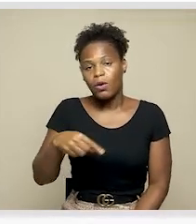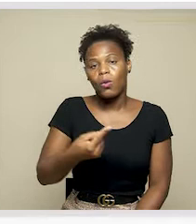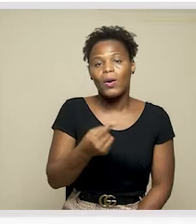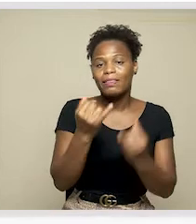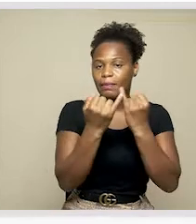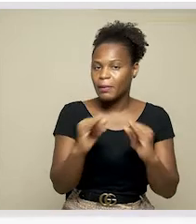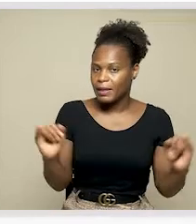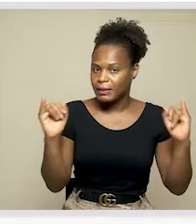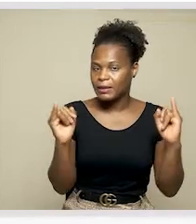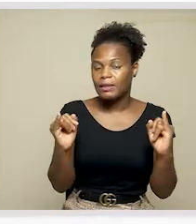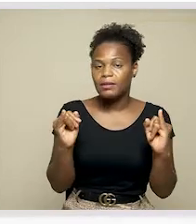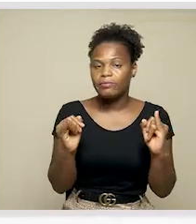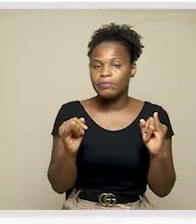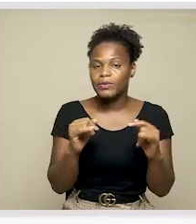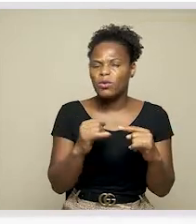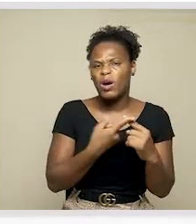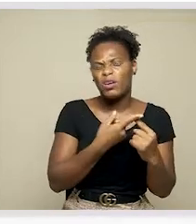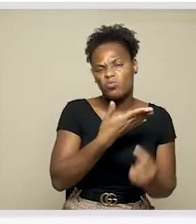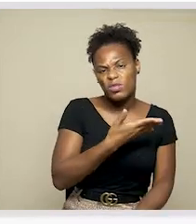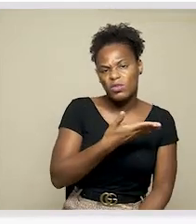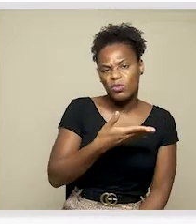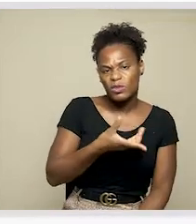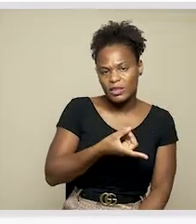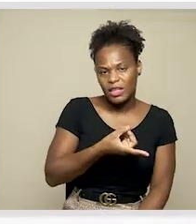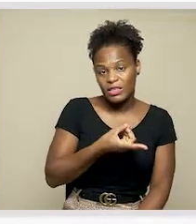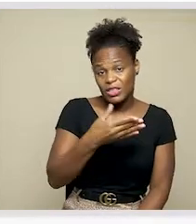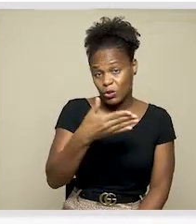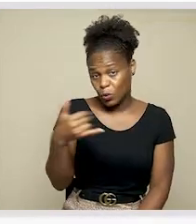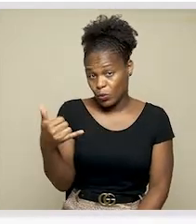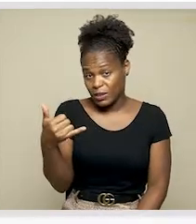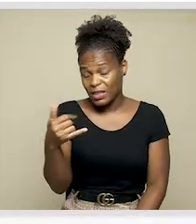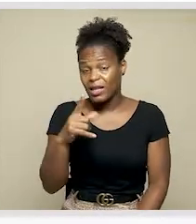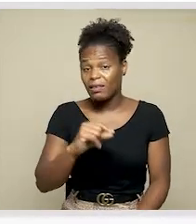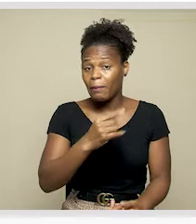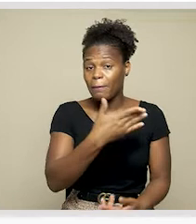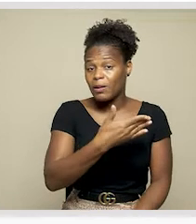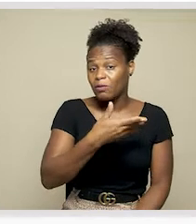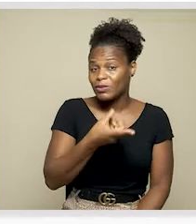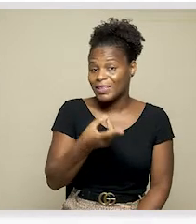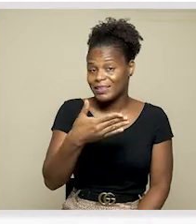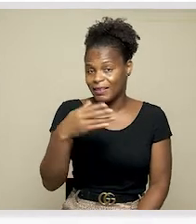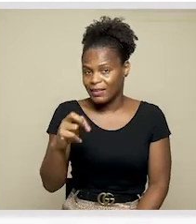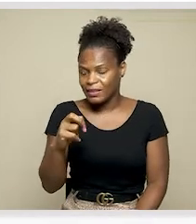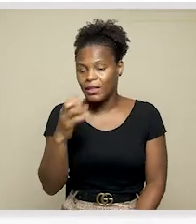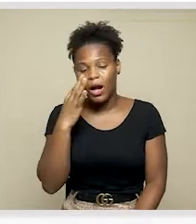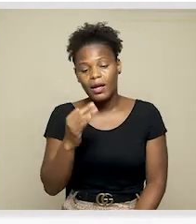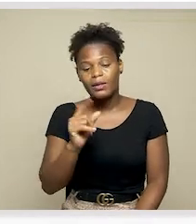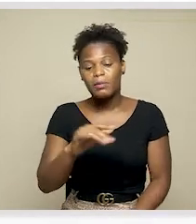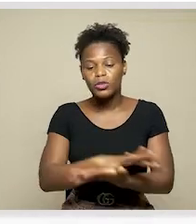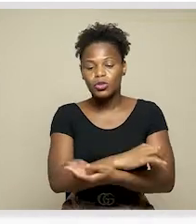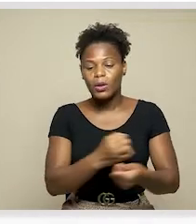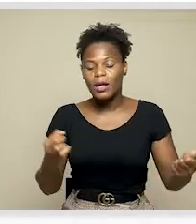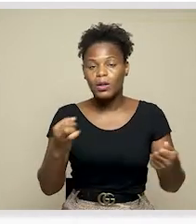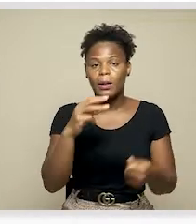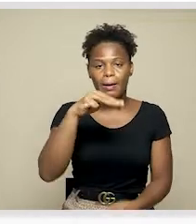1899, O Independente, entre 1912 e 1913, e ainda o jornal